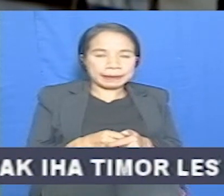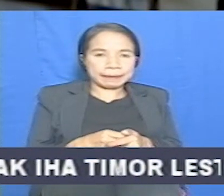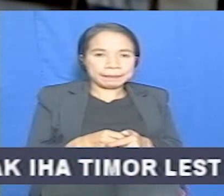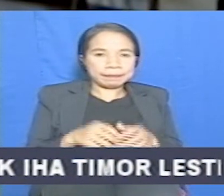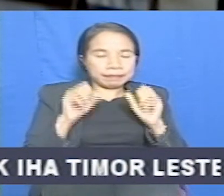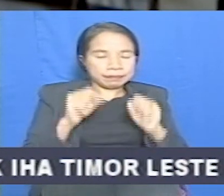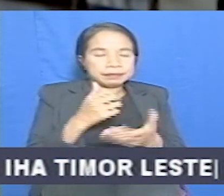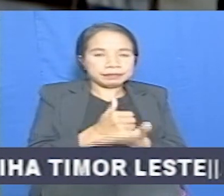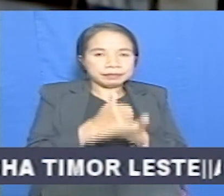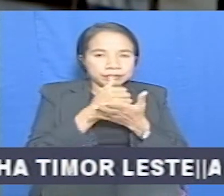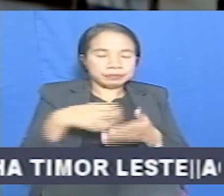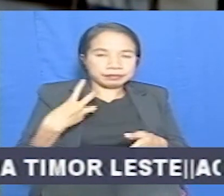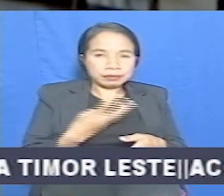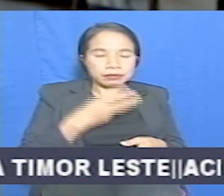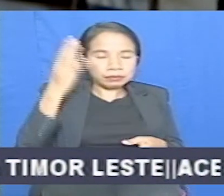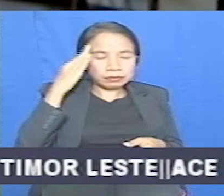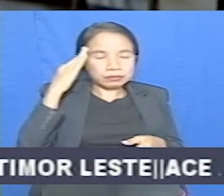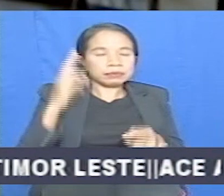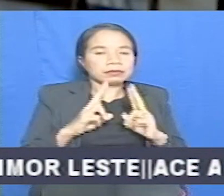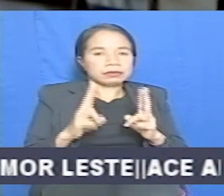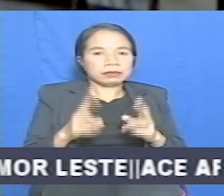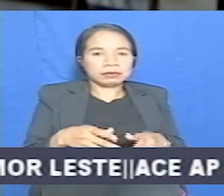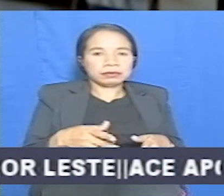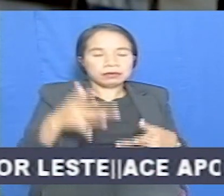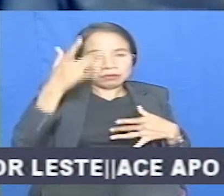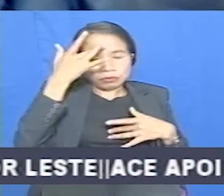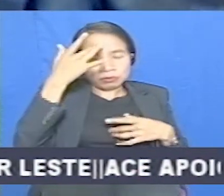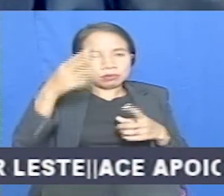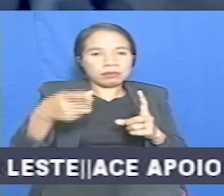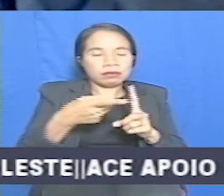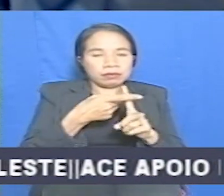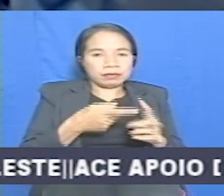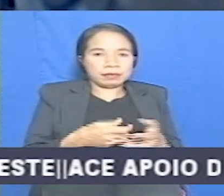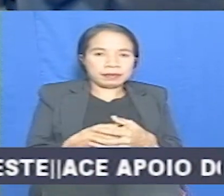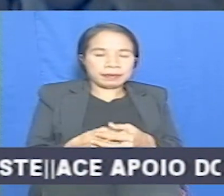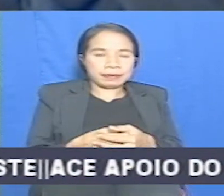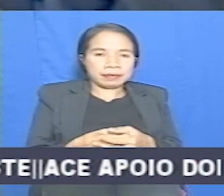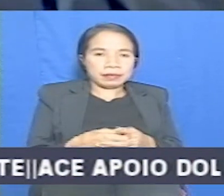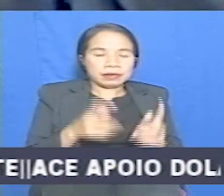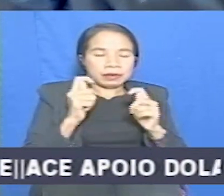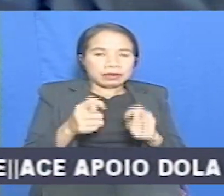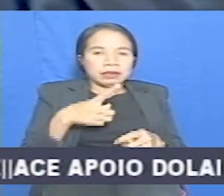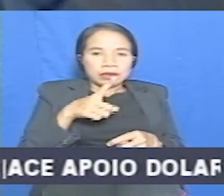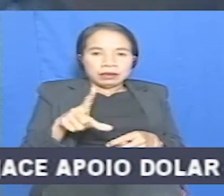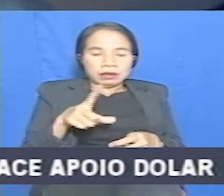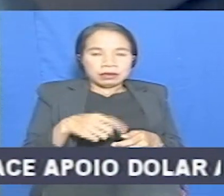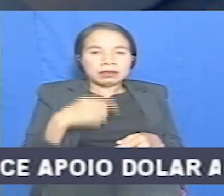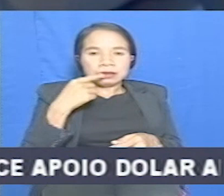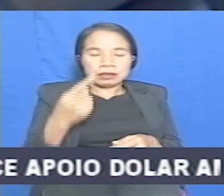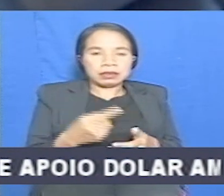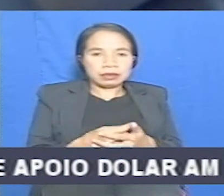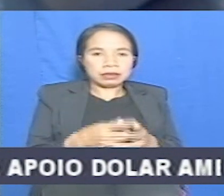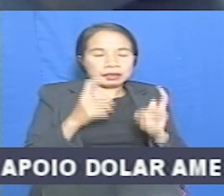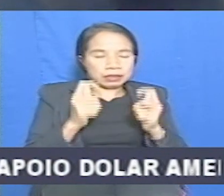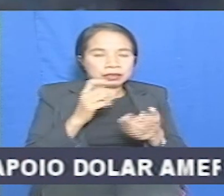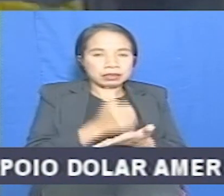atau fasilita ita para atu detekta lais kasu positif sira. Responsável Laboratório Nacional de Profunda, netizen swab